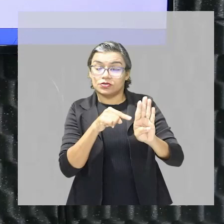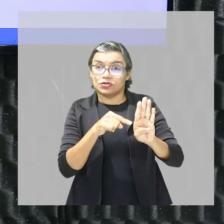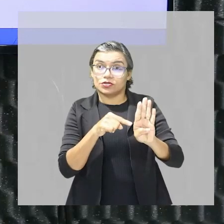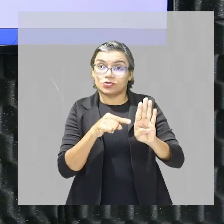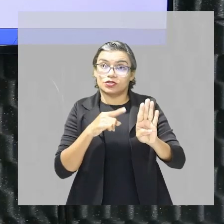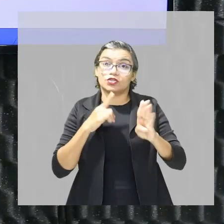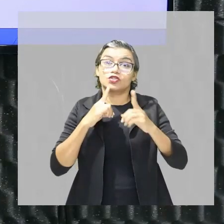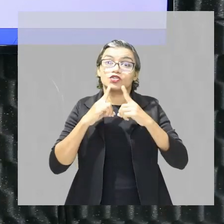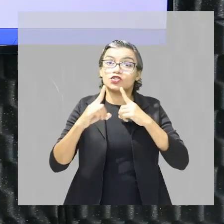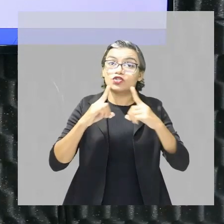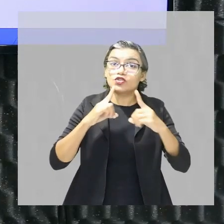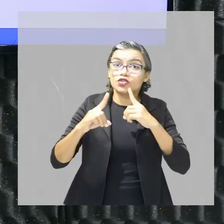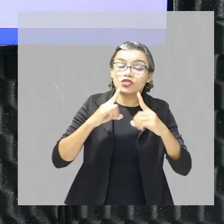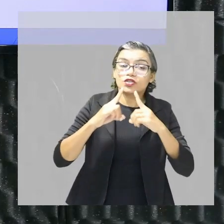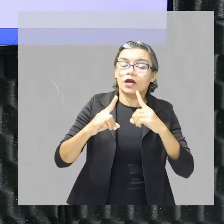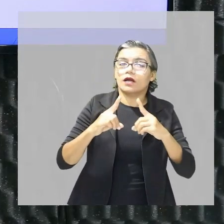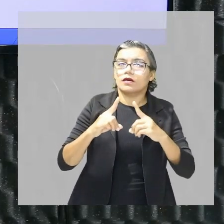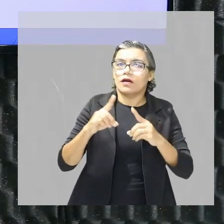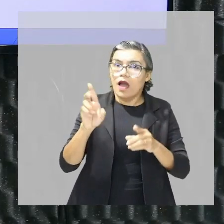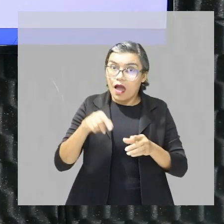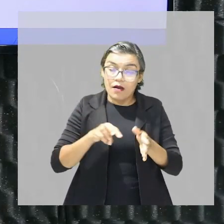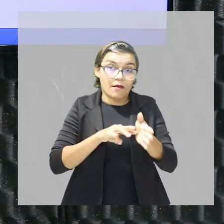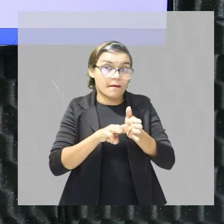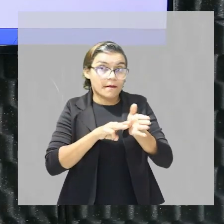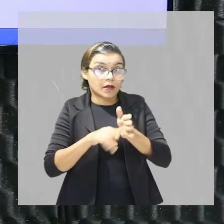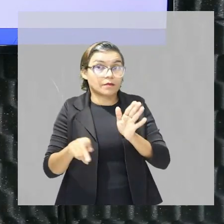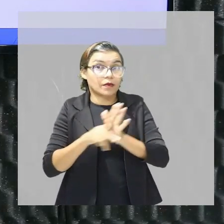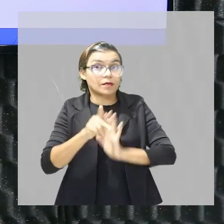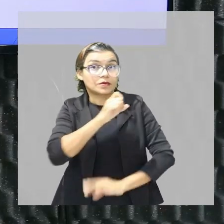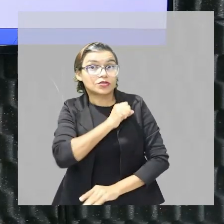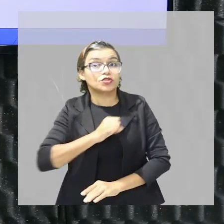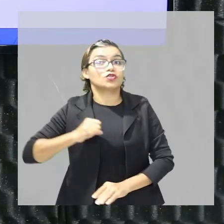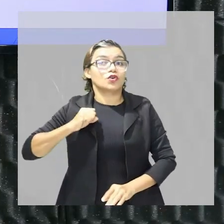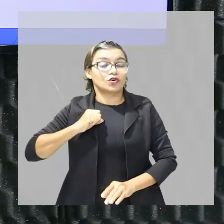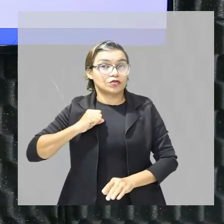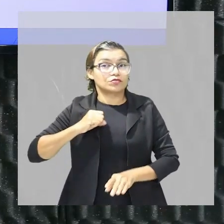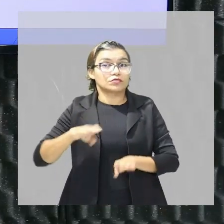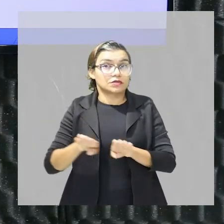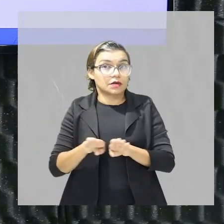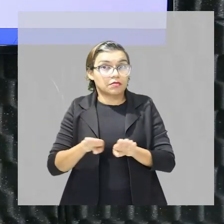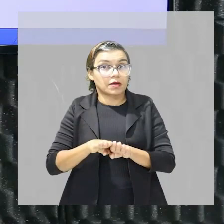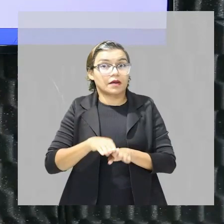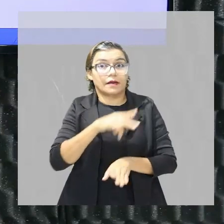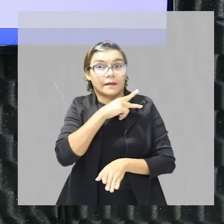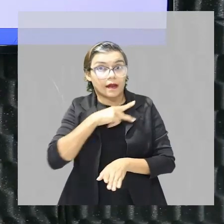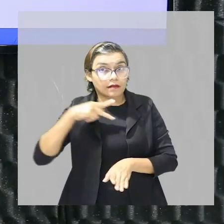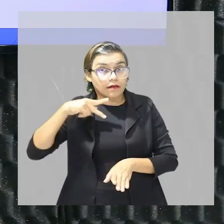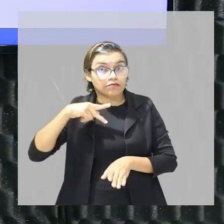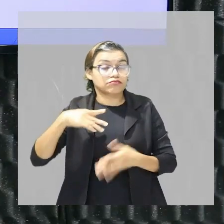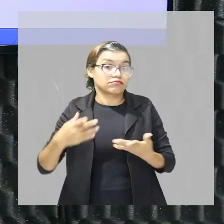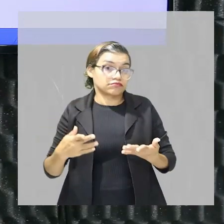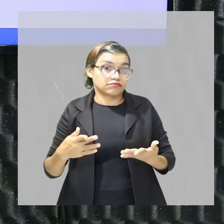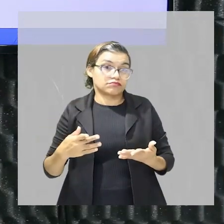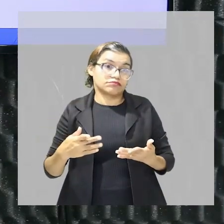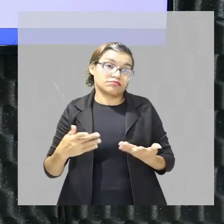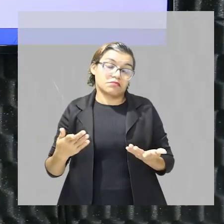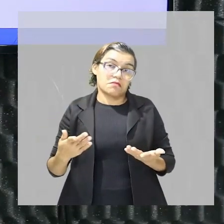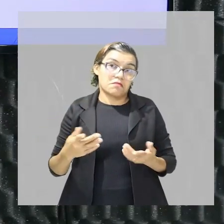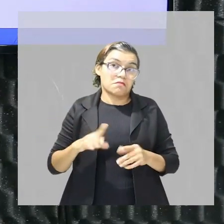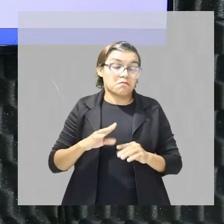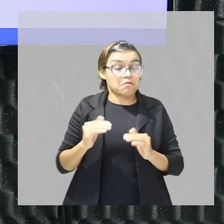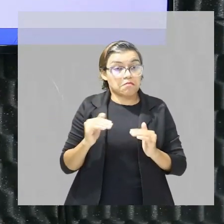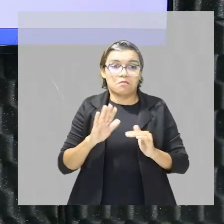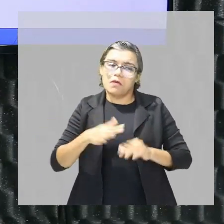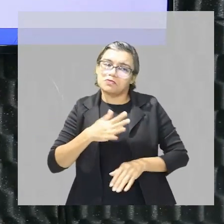ali por sócracia dialética diálogos platônicos pode ser até um veículo mas